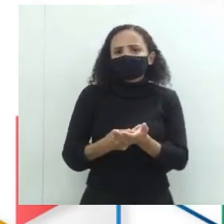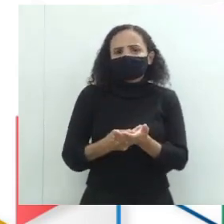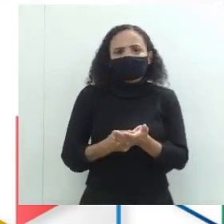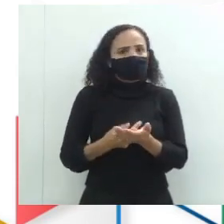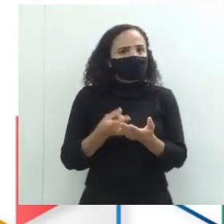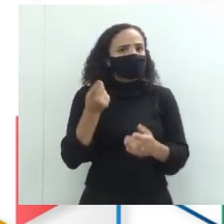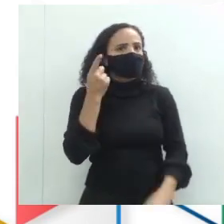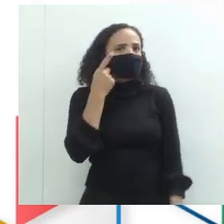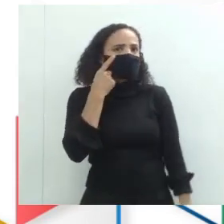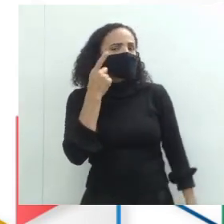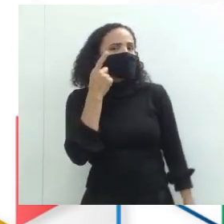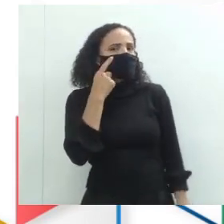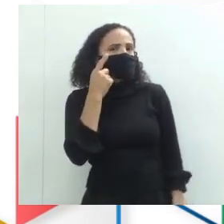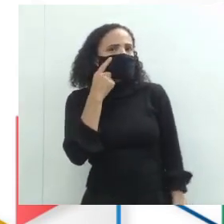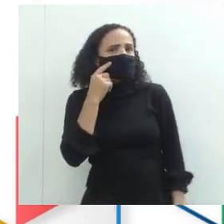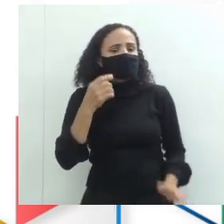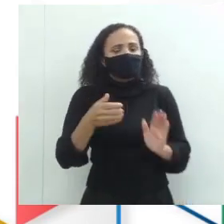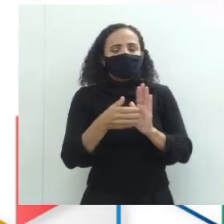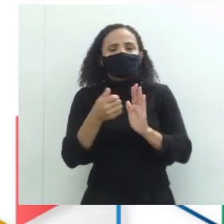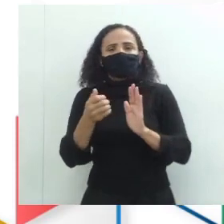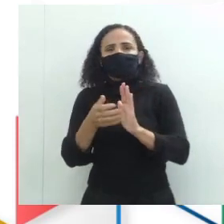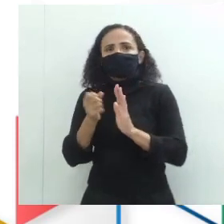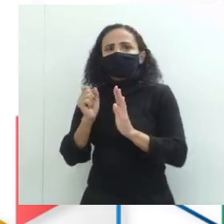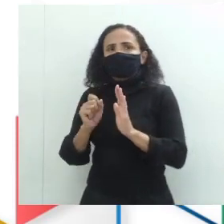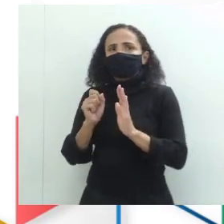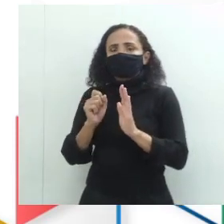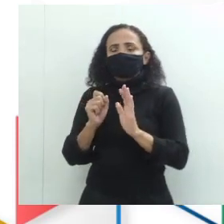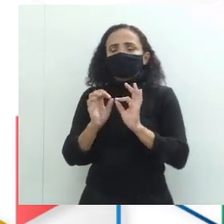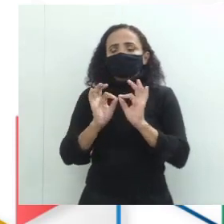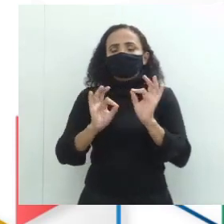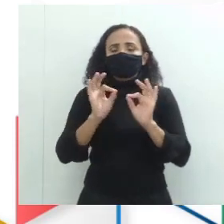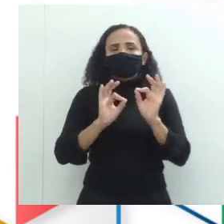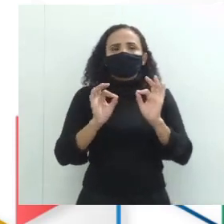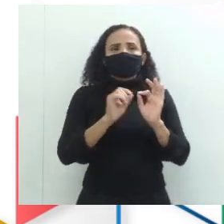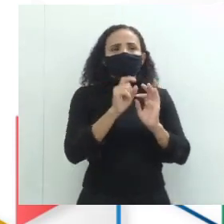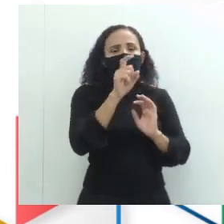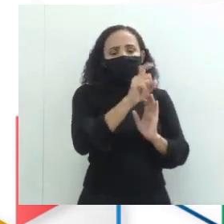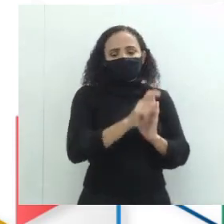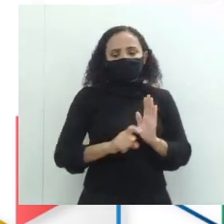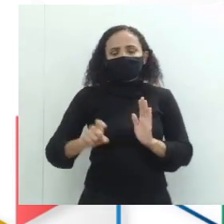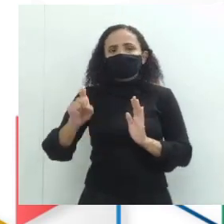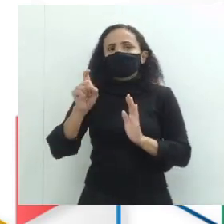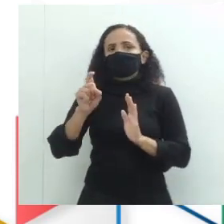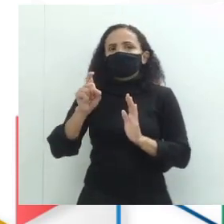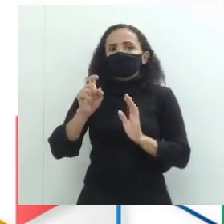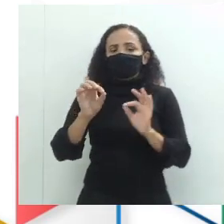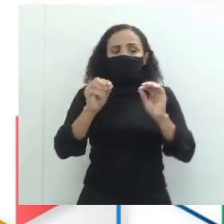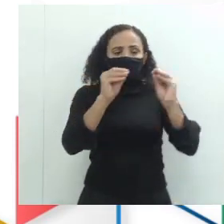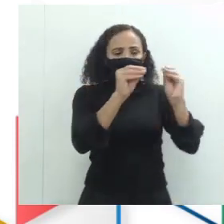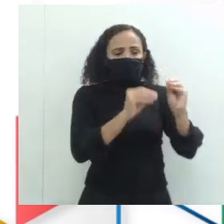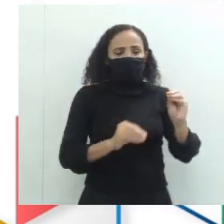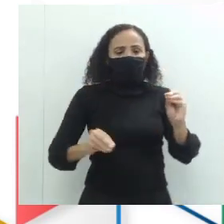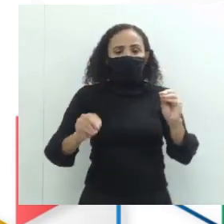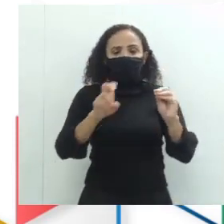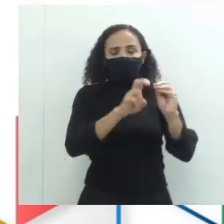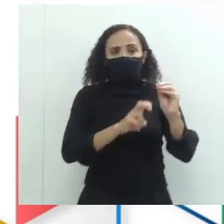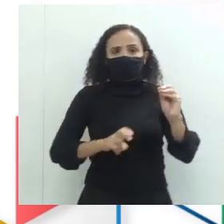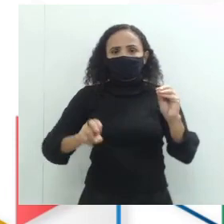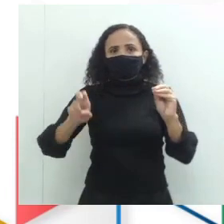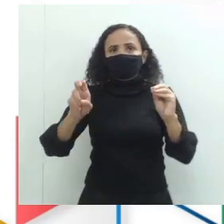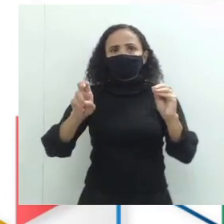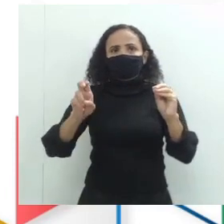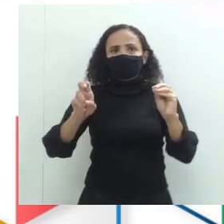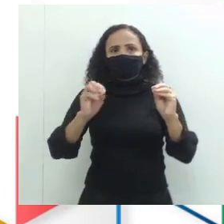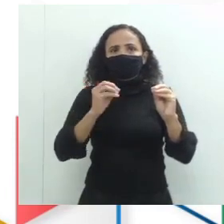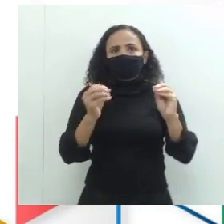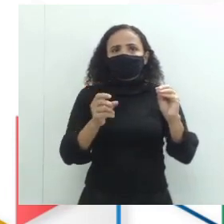vez, vou isolar o x, eu mando esses menos 5 para o outro lado. Ao fazer isso, ele mudar de membro, ele